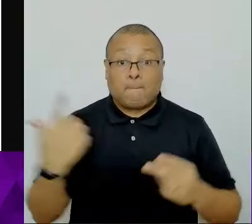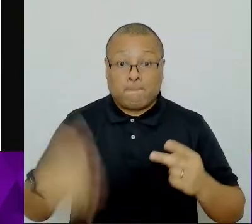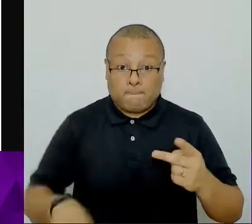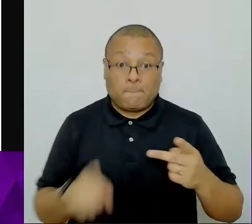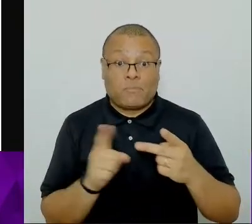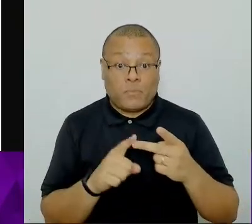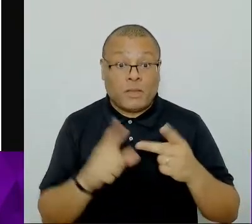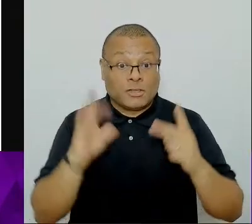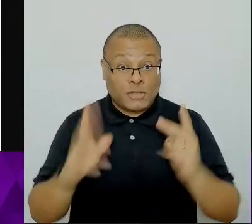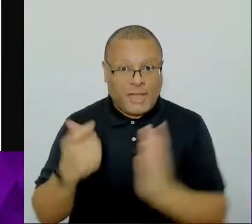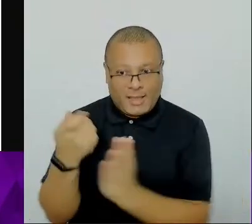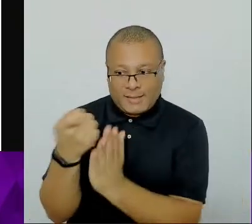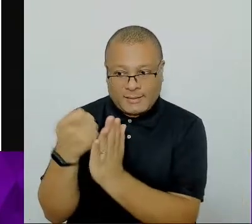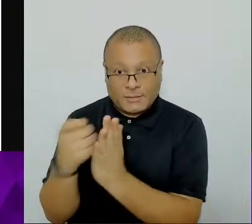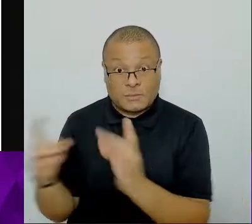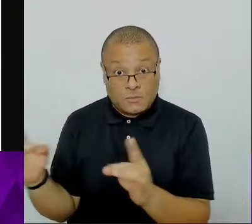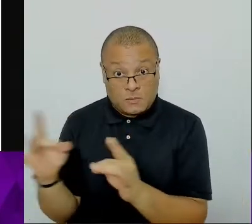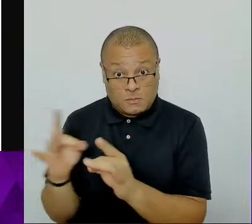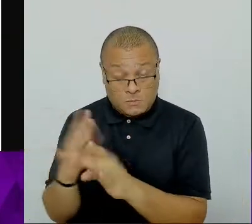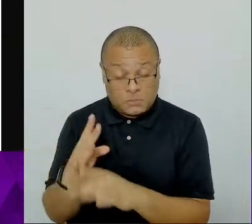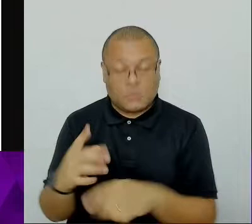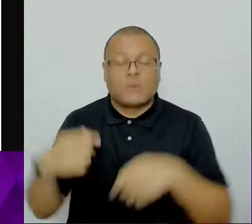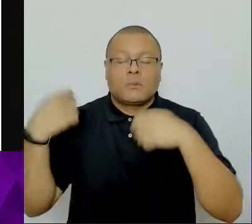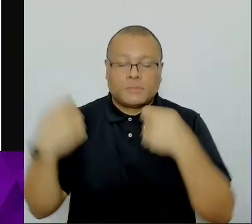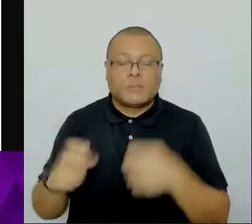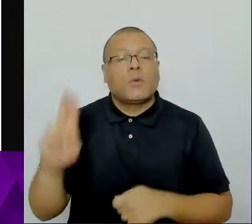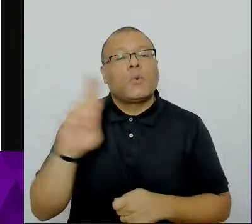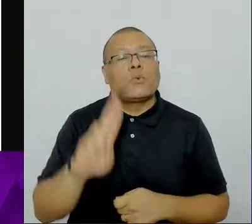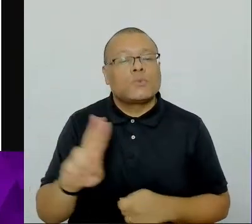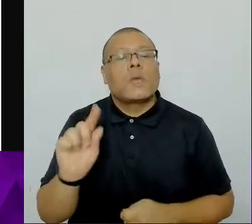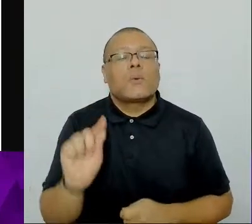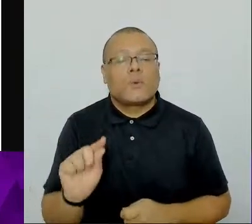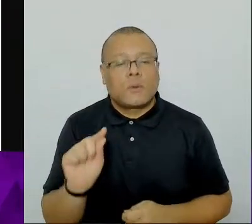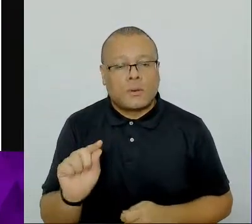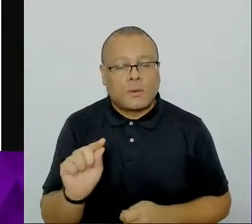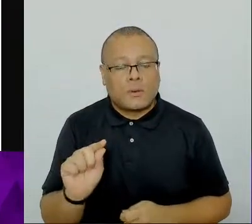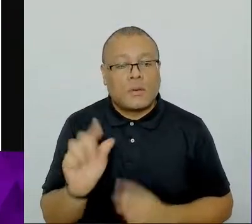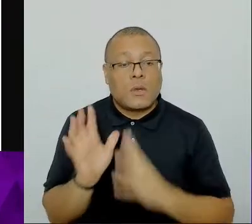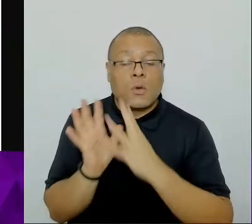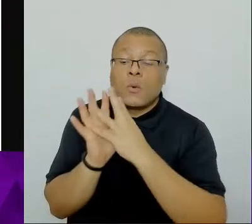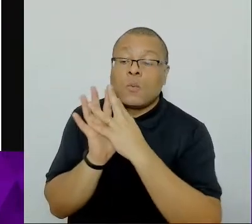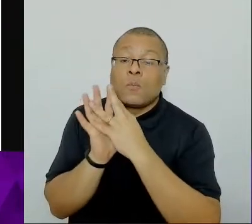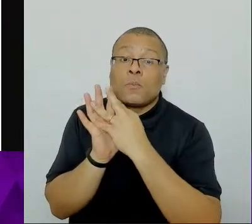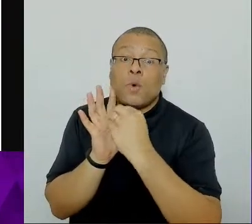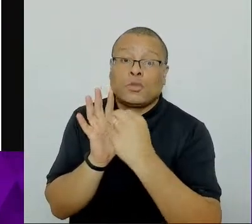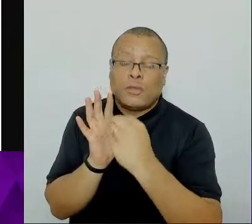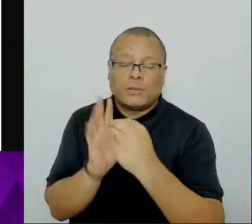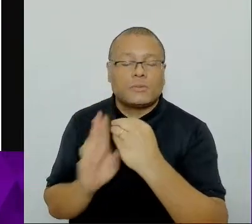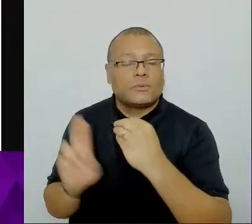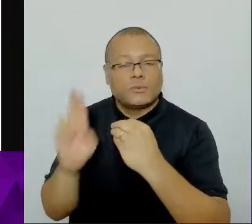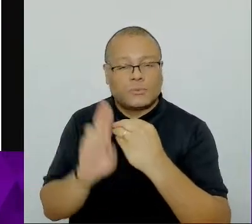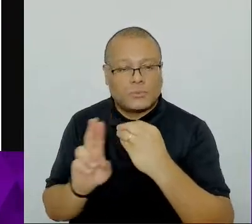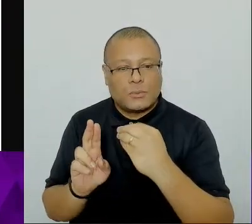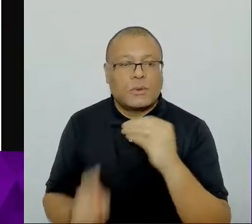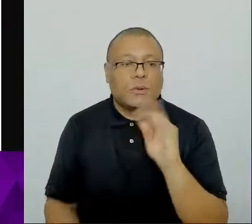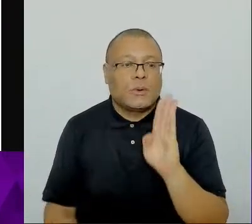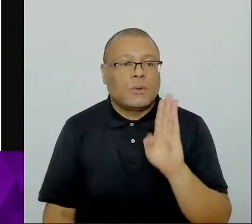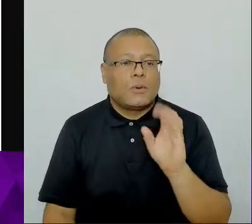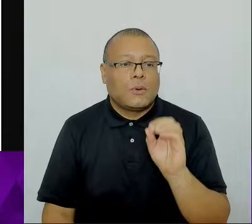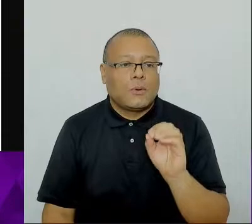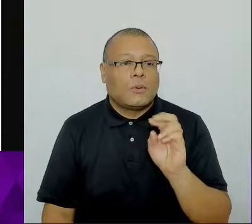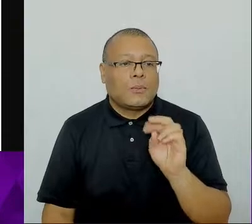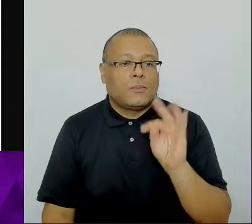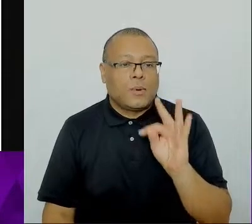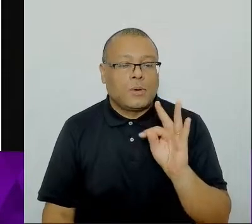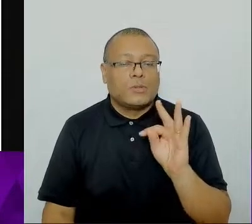Tendo esse texto, né, a gente também precisa aplicar a modelos como o BERT para tratar a